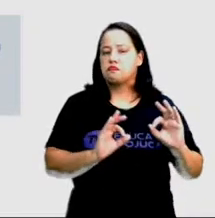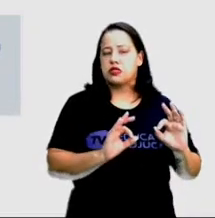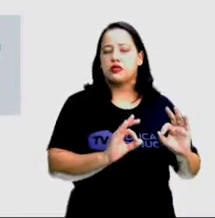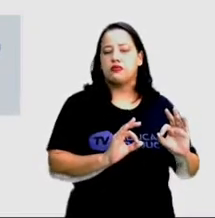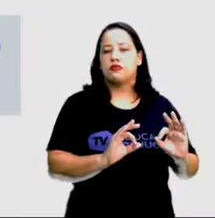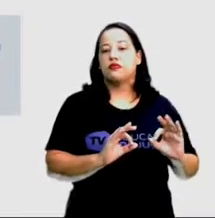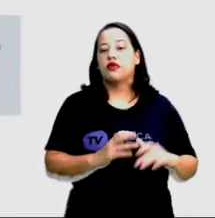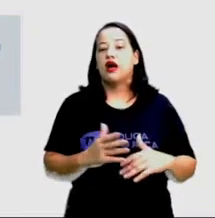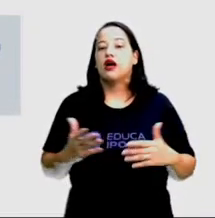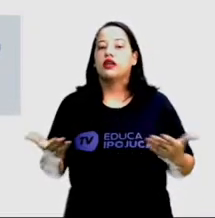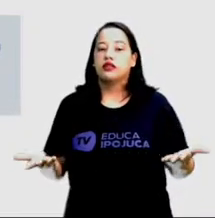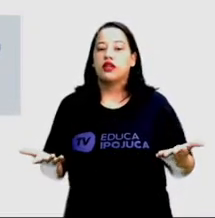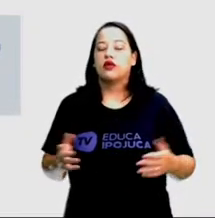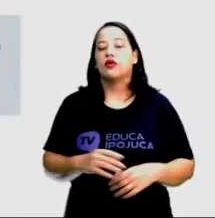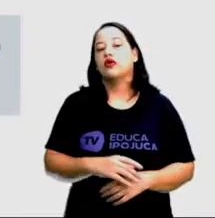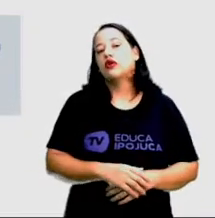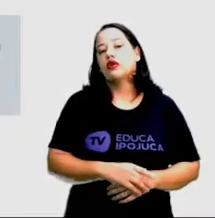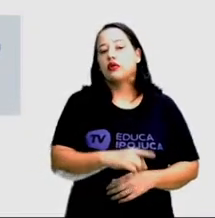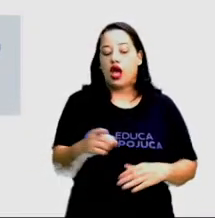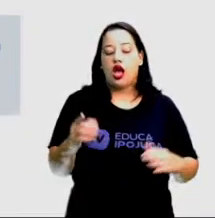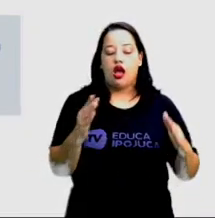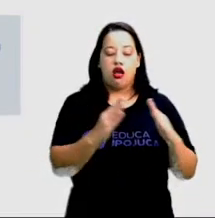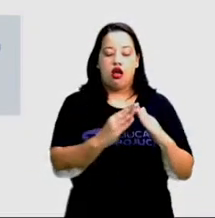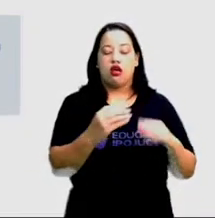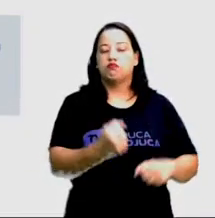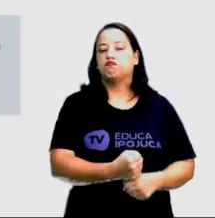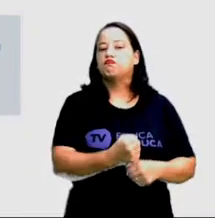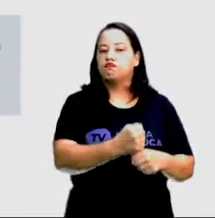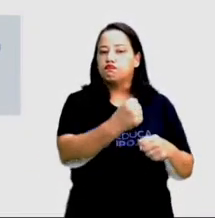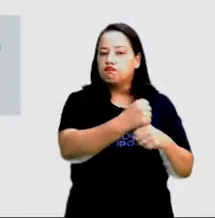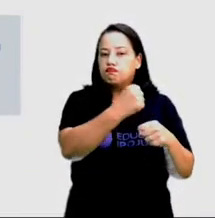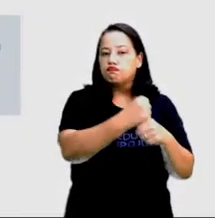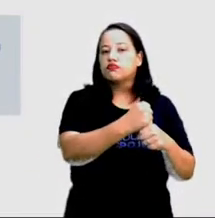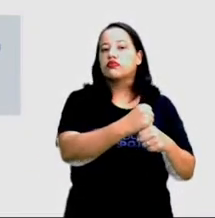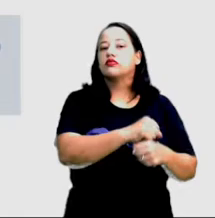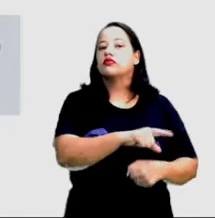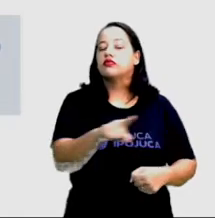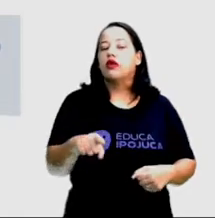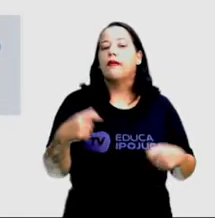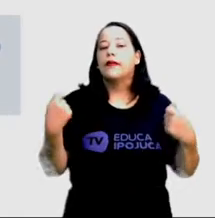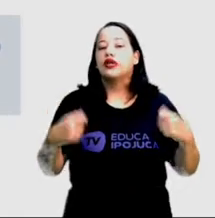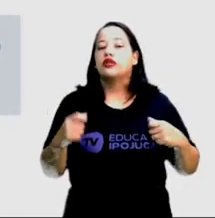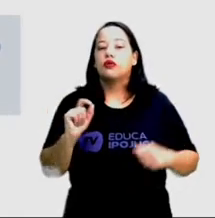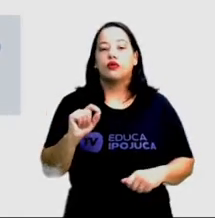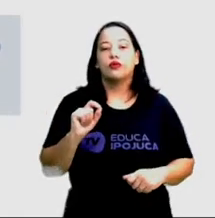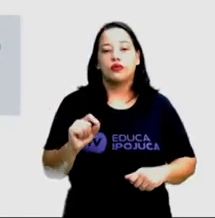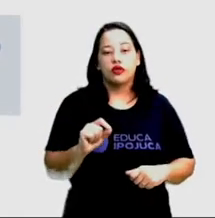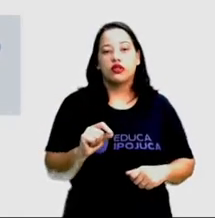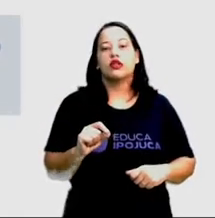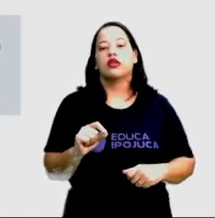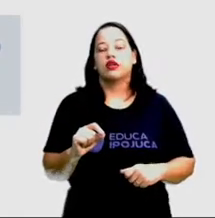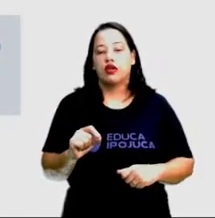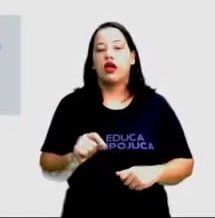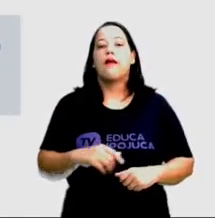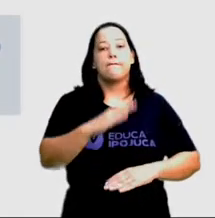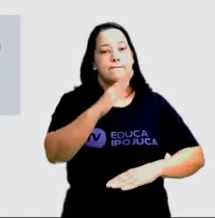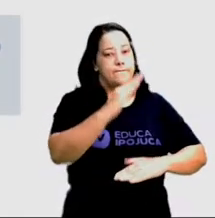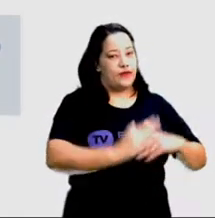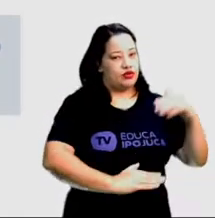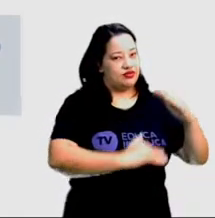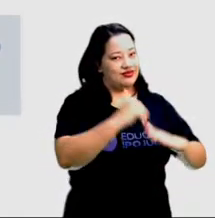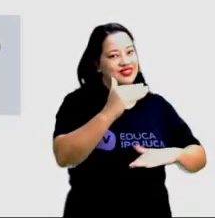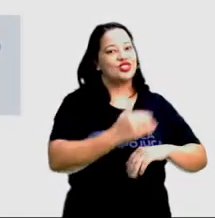Então, crianças, para construir uma moradia, nós contamos com a ajuda de alguns